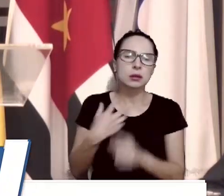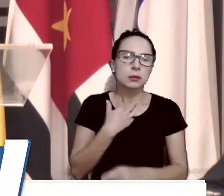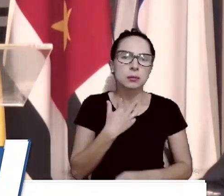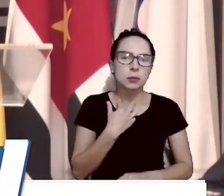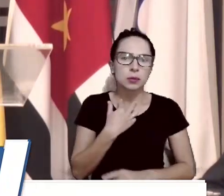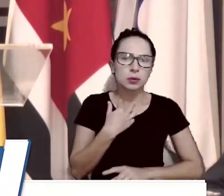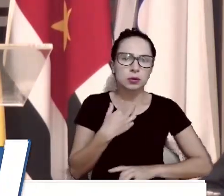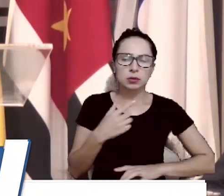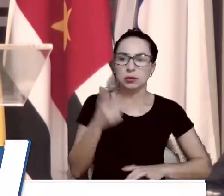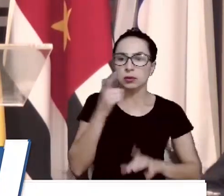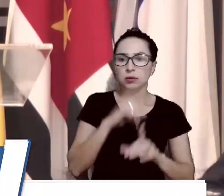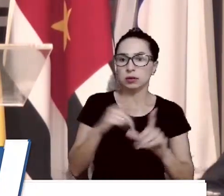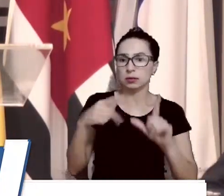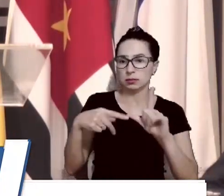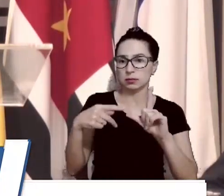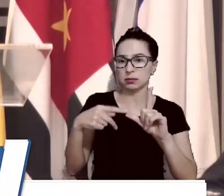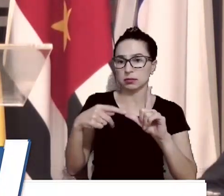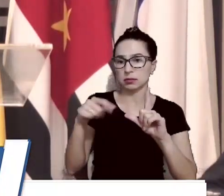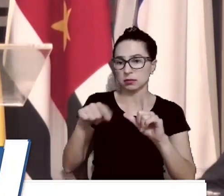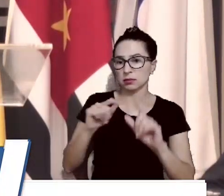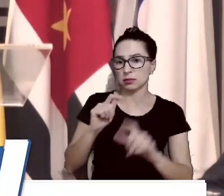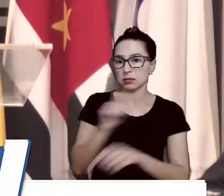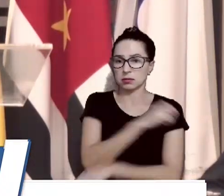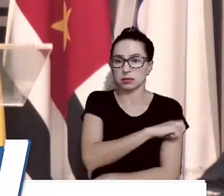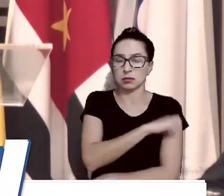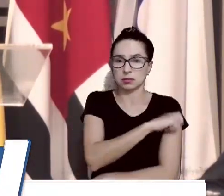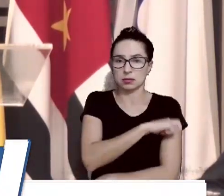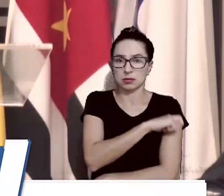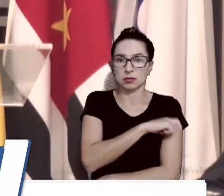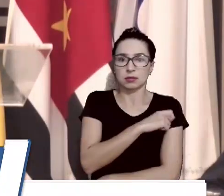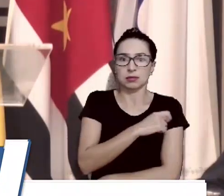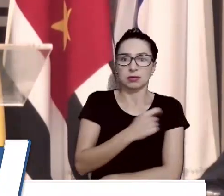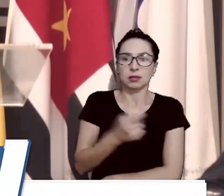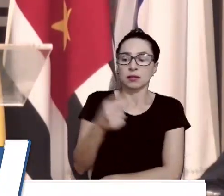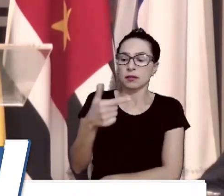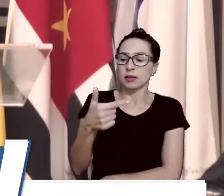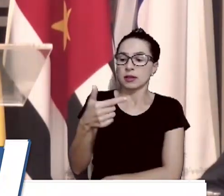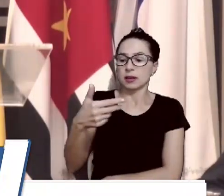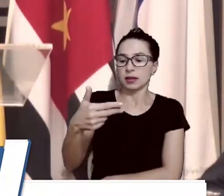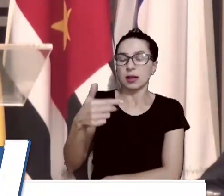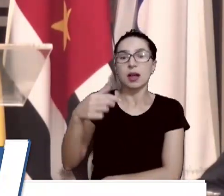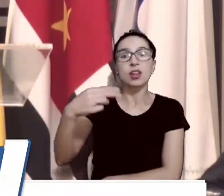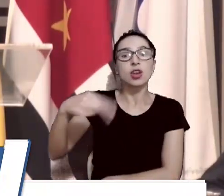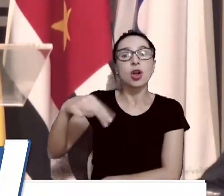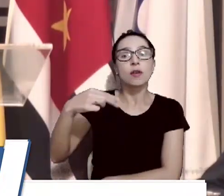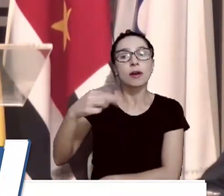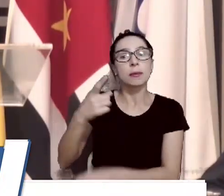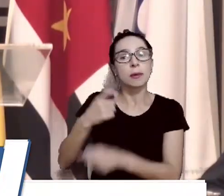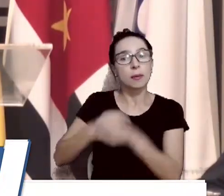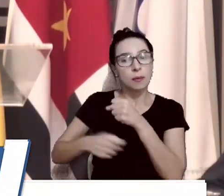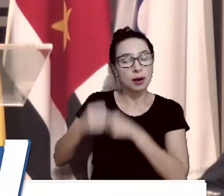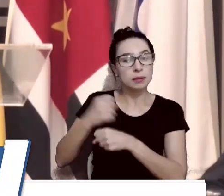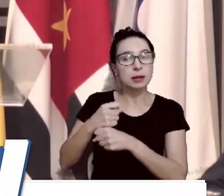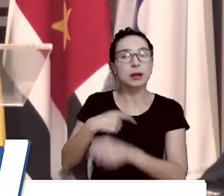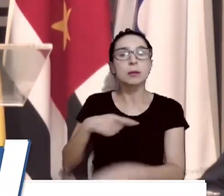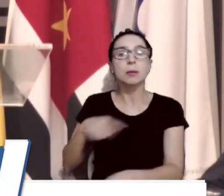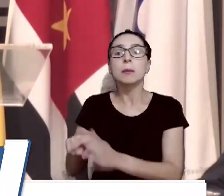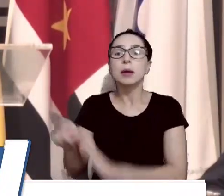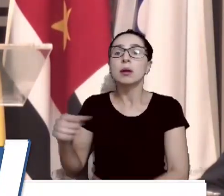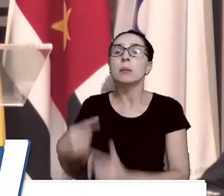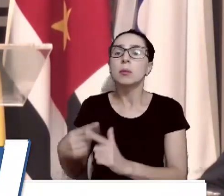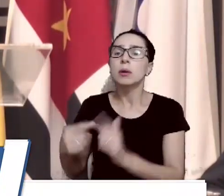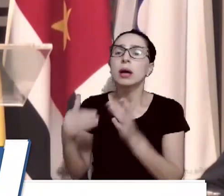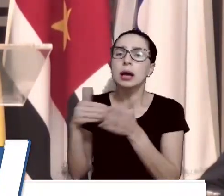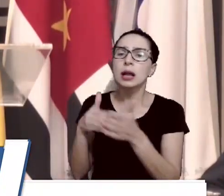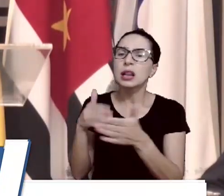livre estudantil aqui na nossa cidade, em 23 de novembro do ano passado, questionando sobre as condições limitadas de